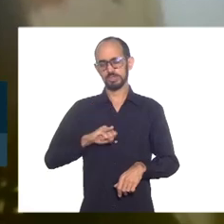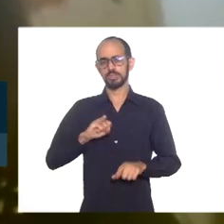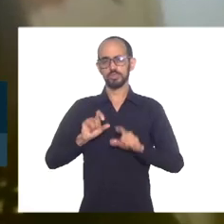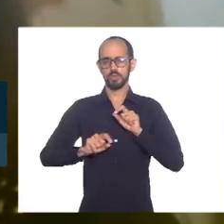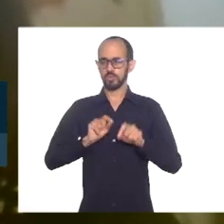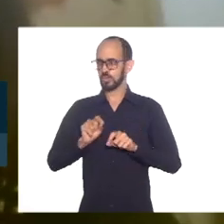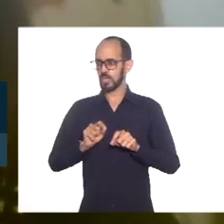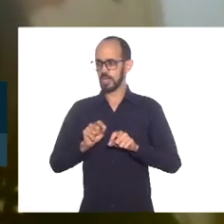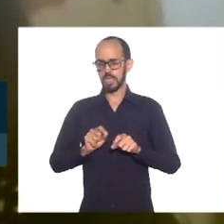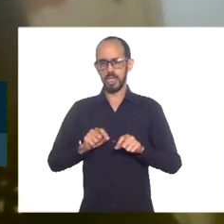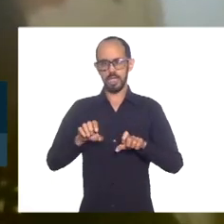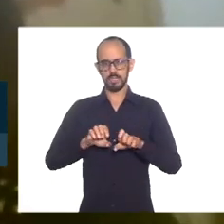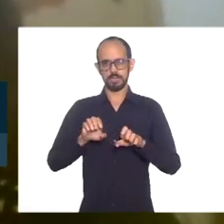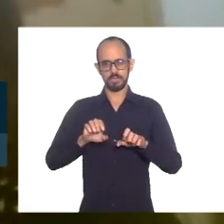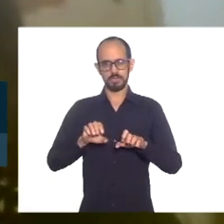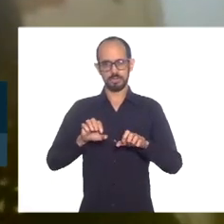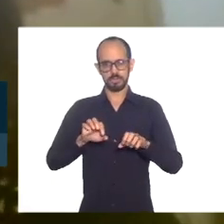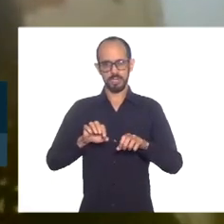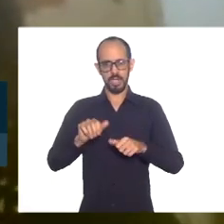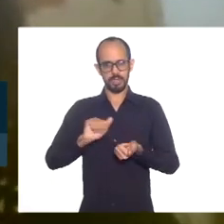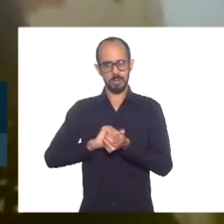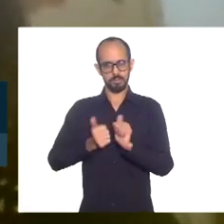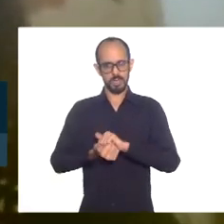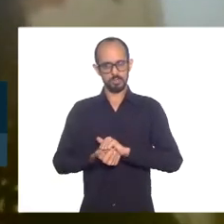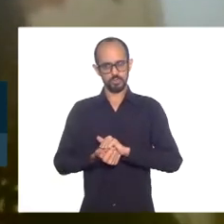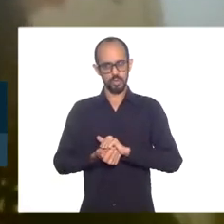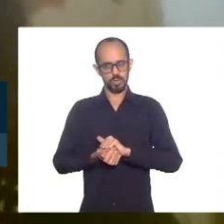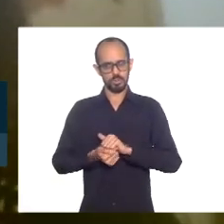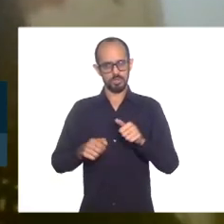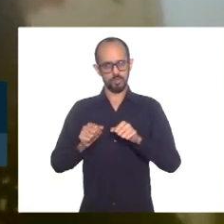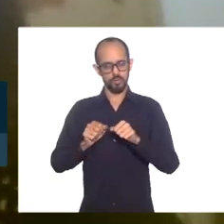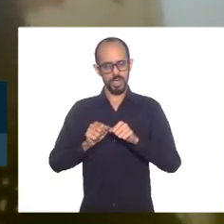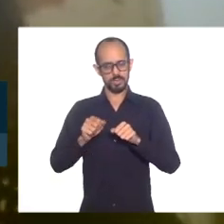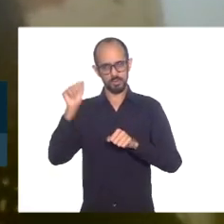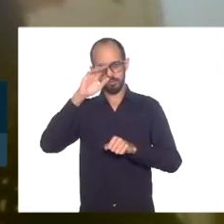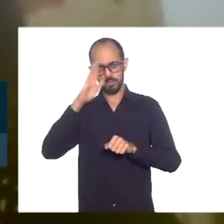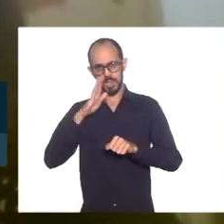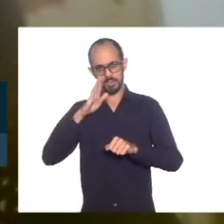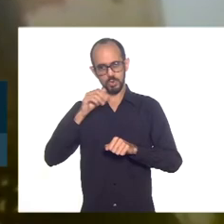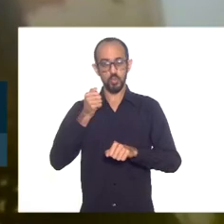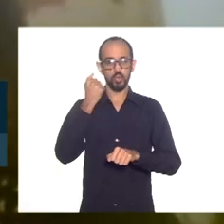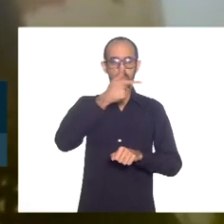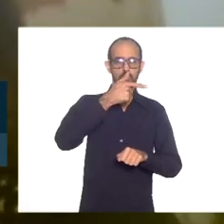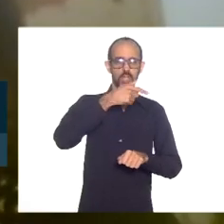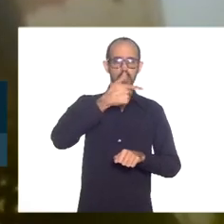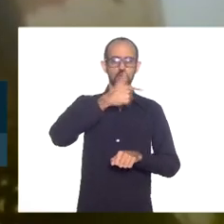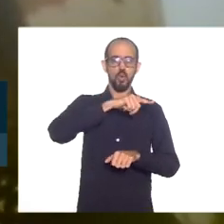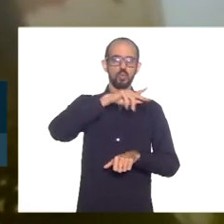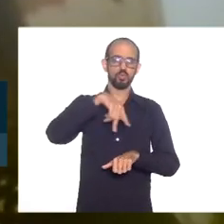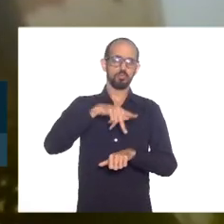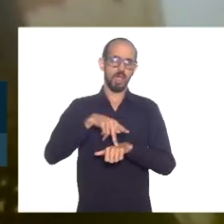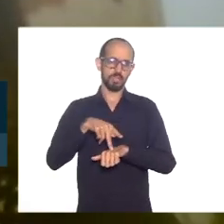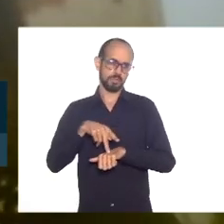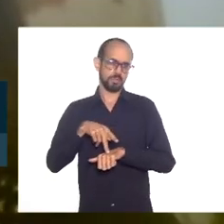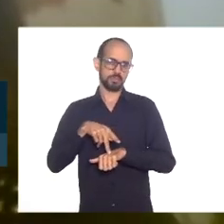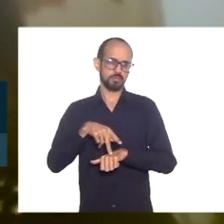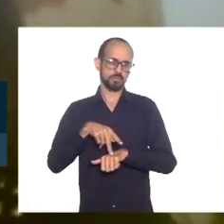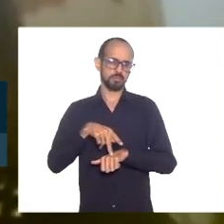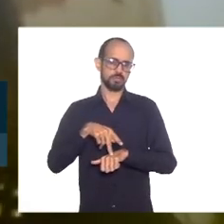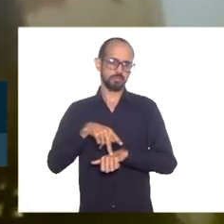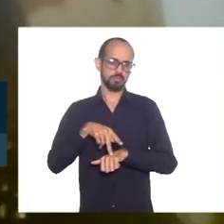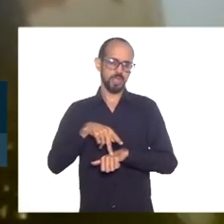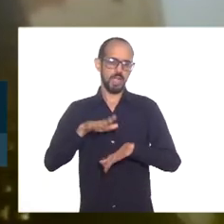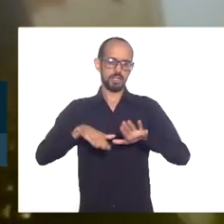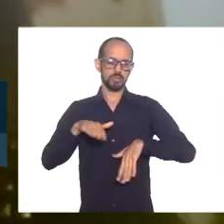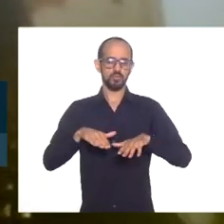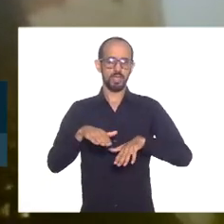essas instalações são feitas no Brasil do que no exterior. E mais ainda, que muitas vezes essas instalações